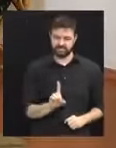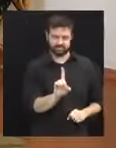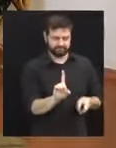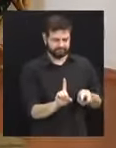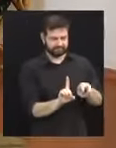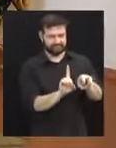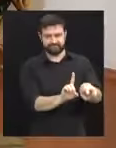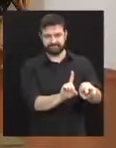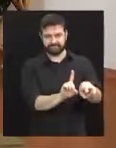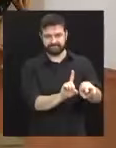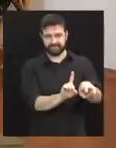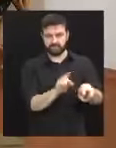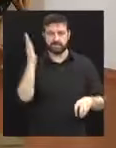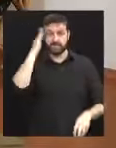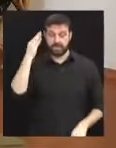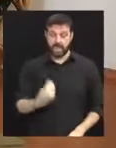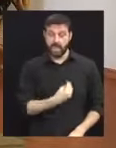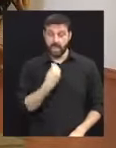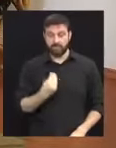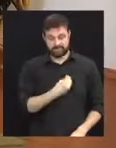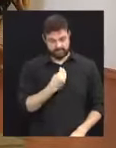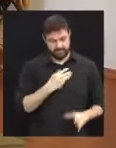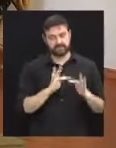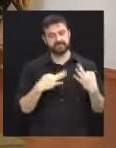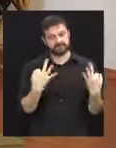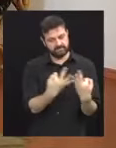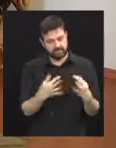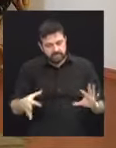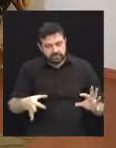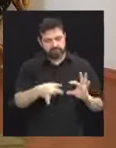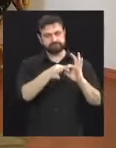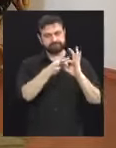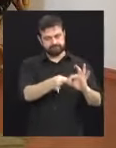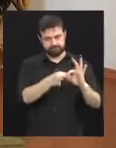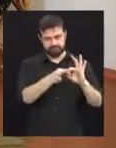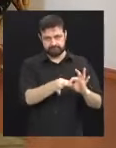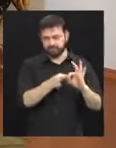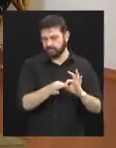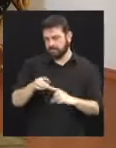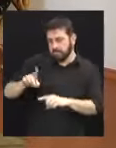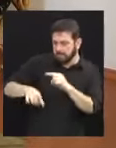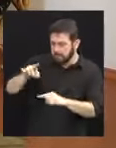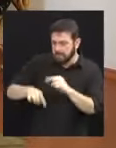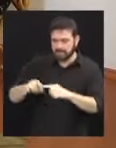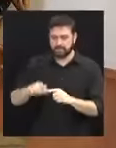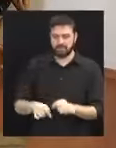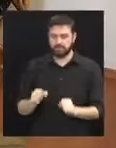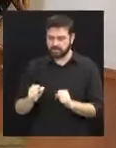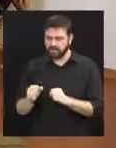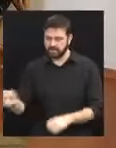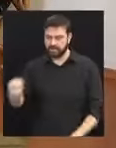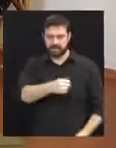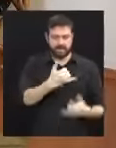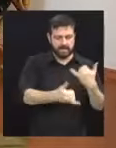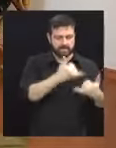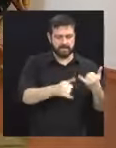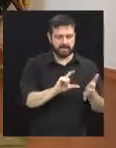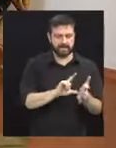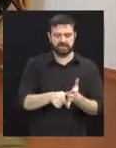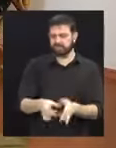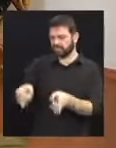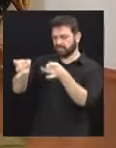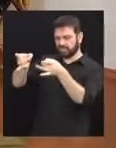você saber que você está levando uma vida para casa, né? E não um objeto lá que você vai e brinca quando quer, tira